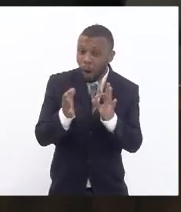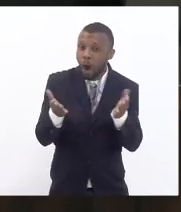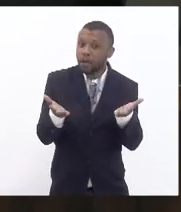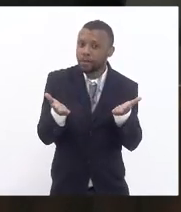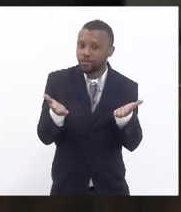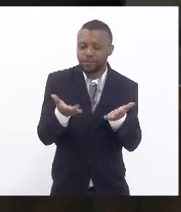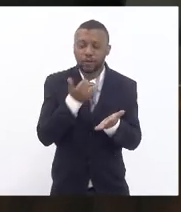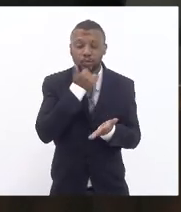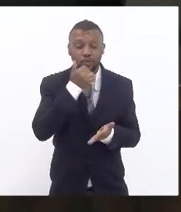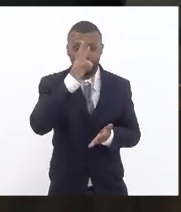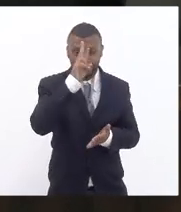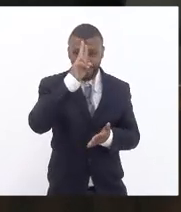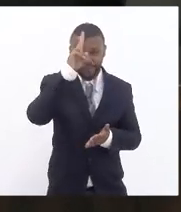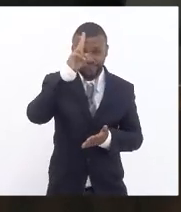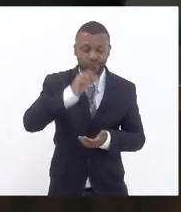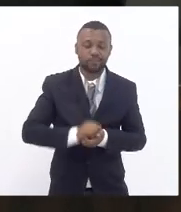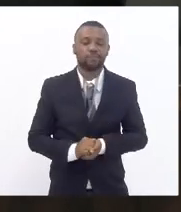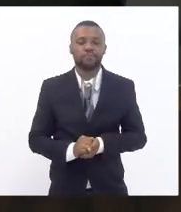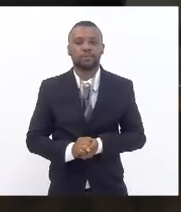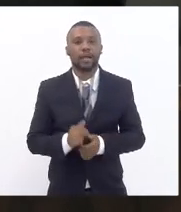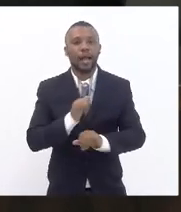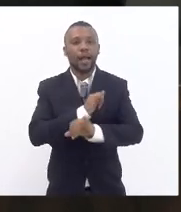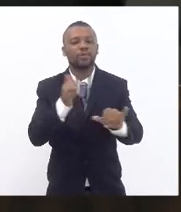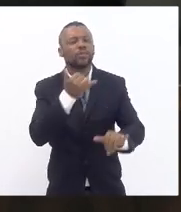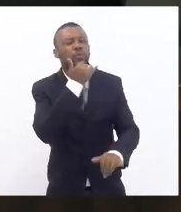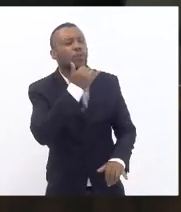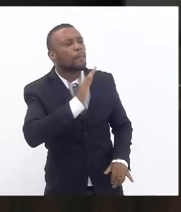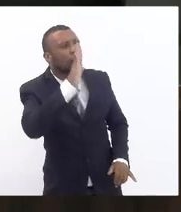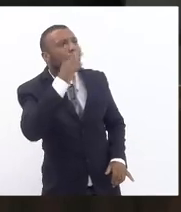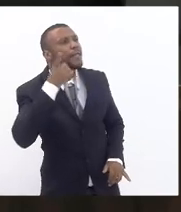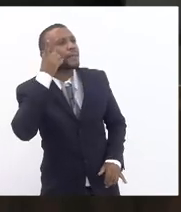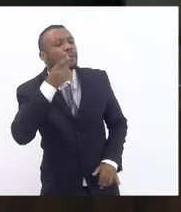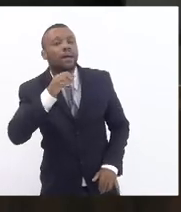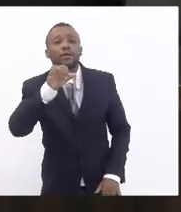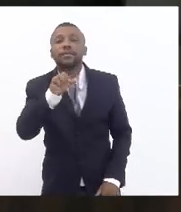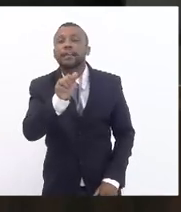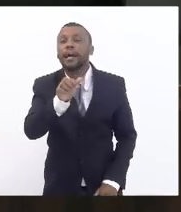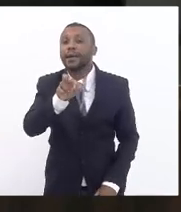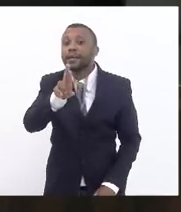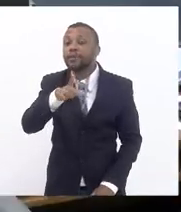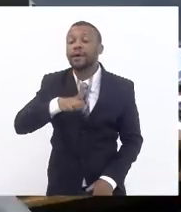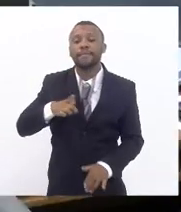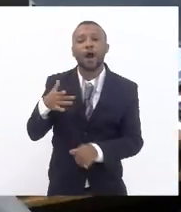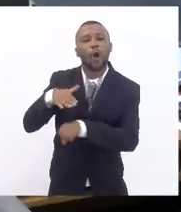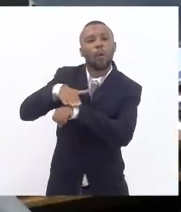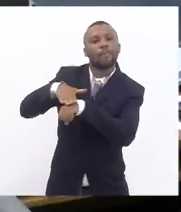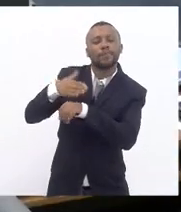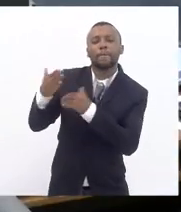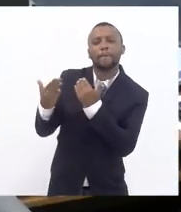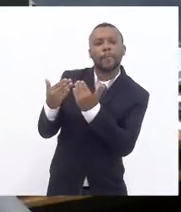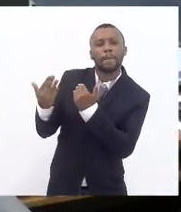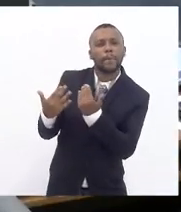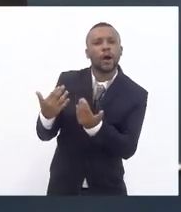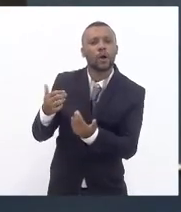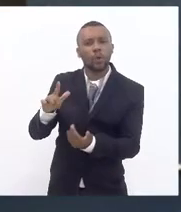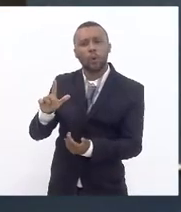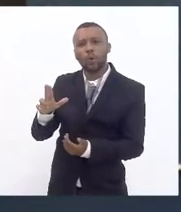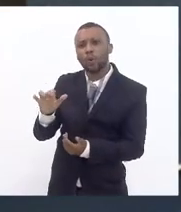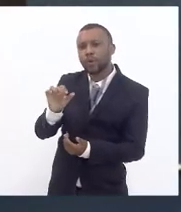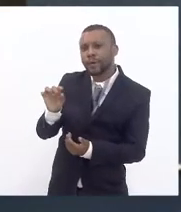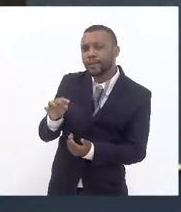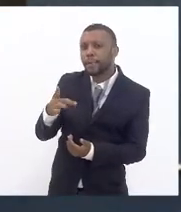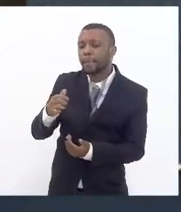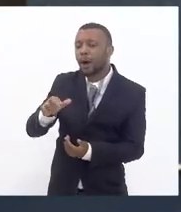Desculpa. Anuncie. Deputado Jair, estava conversando com o deputado Luiz Paulo, carinhosamente. Ele está dizendo, será